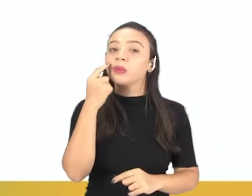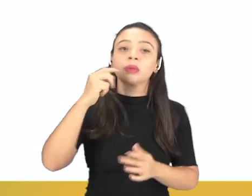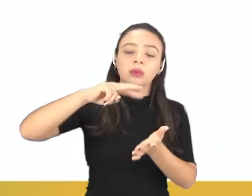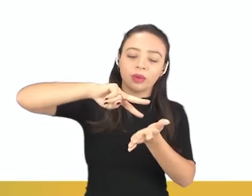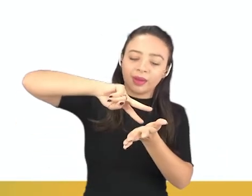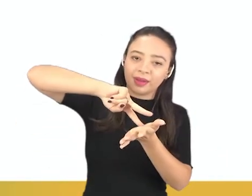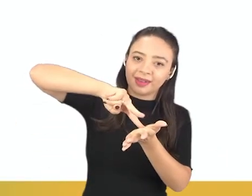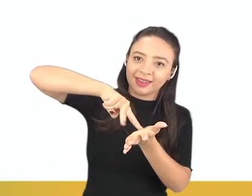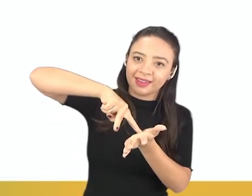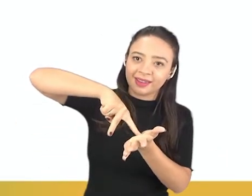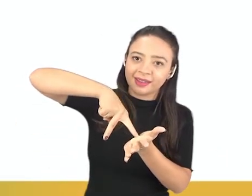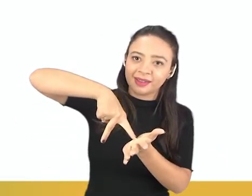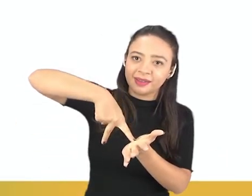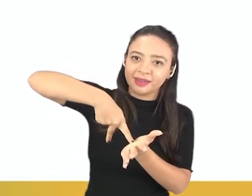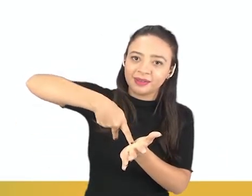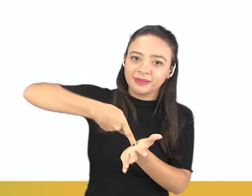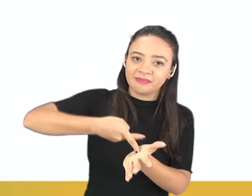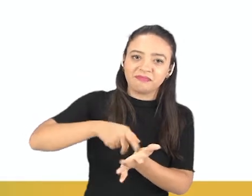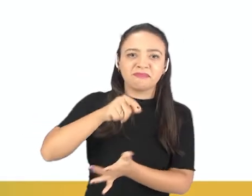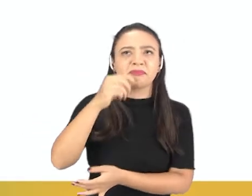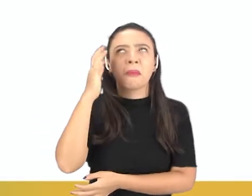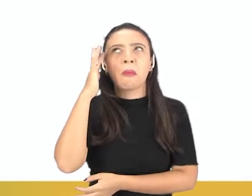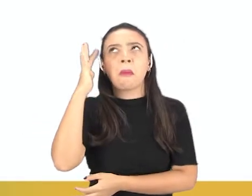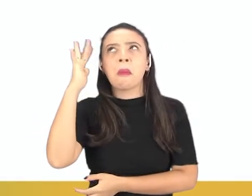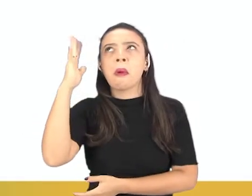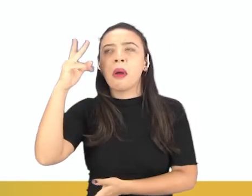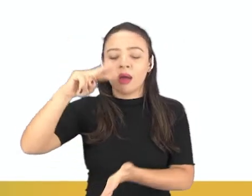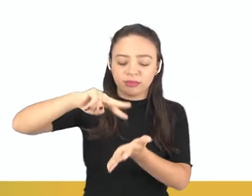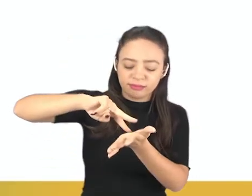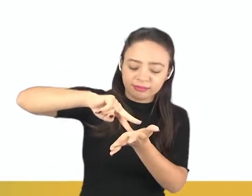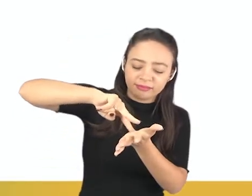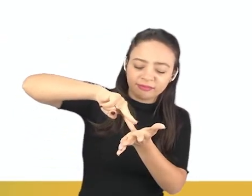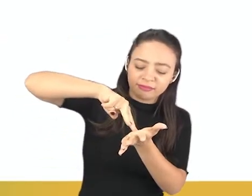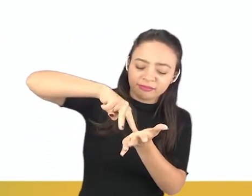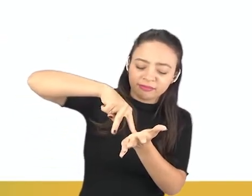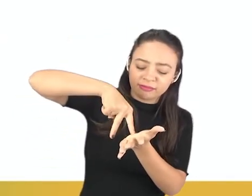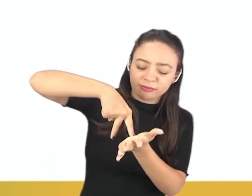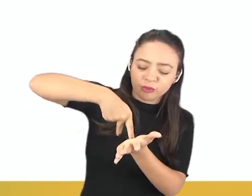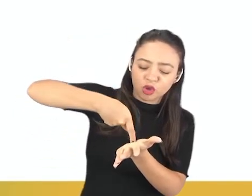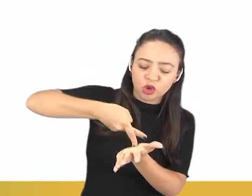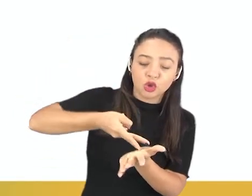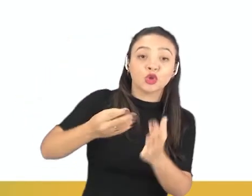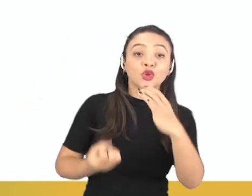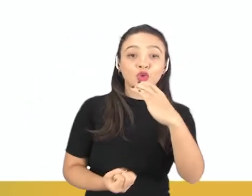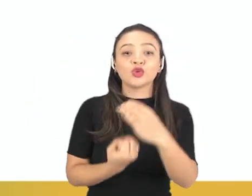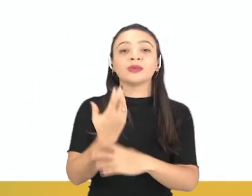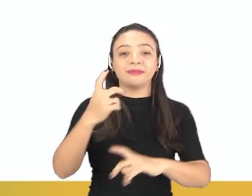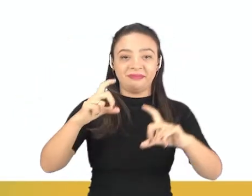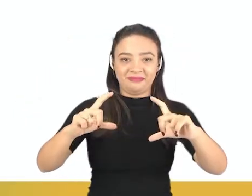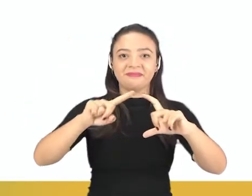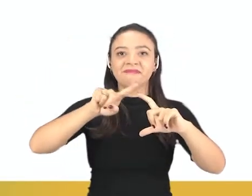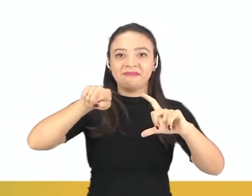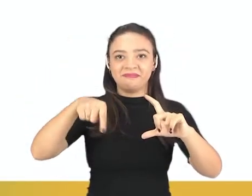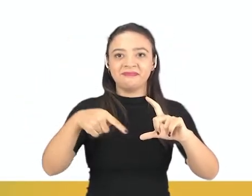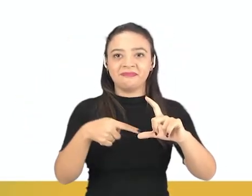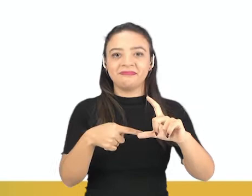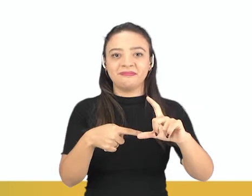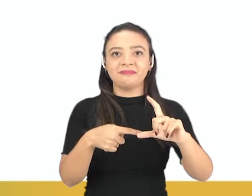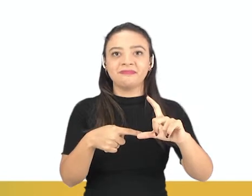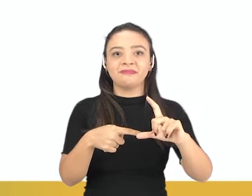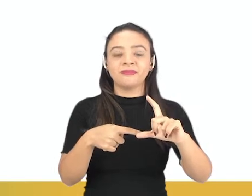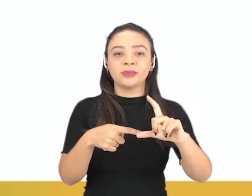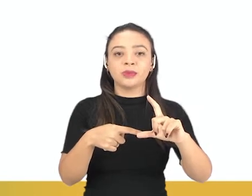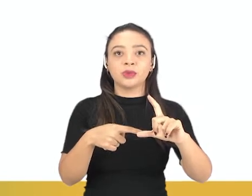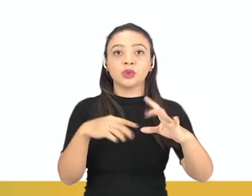compasso né você com certeza deve ter imaginado esse compasso aí girando informando justamente uma circunferência essa